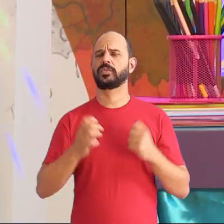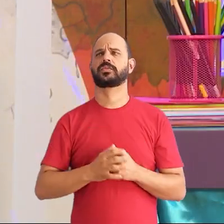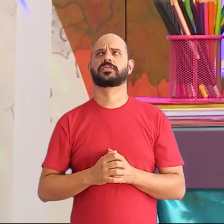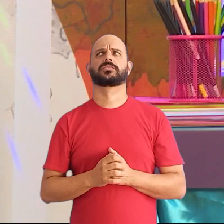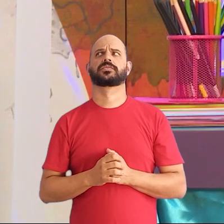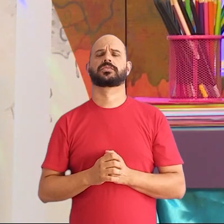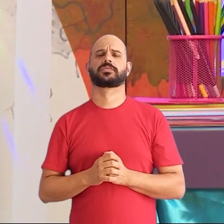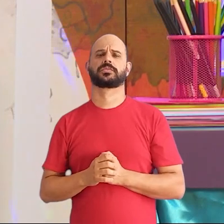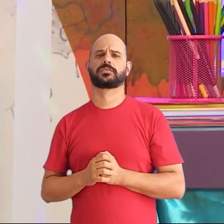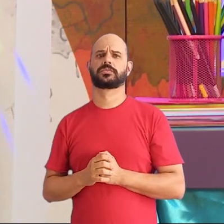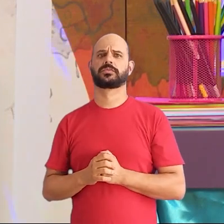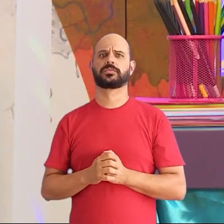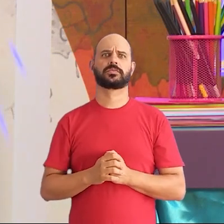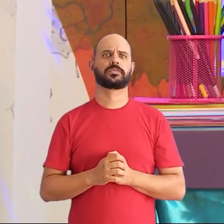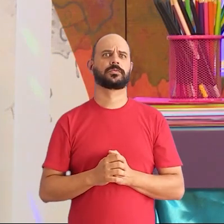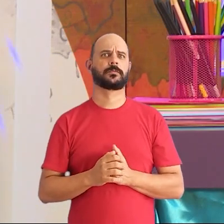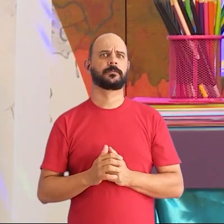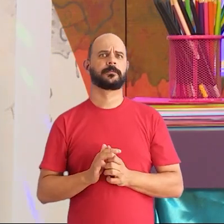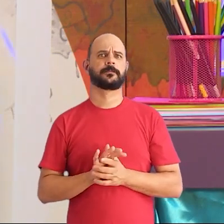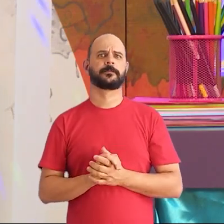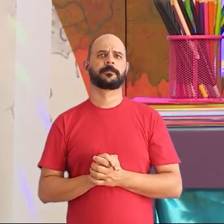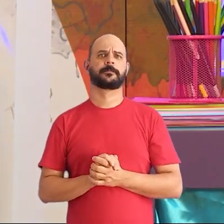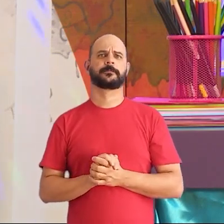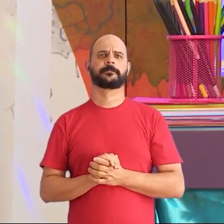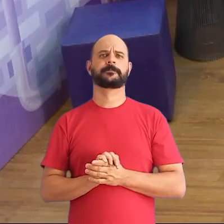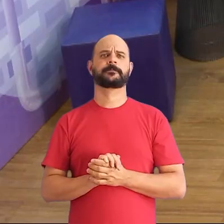Vocês ouviram o barulho?